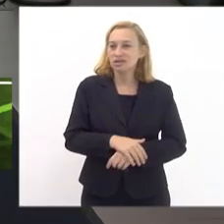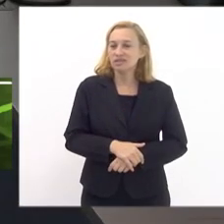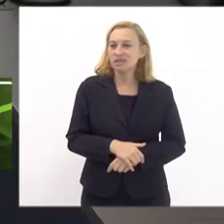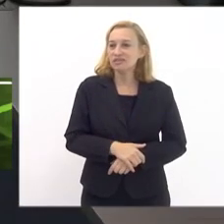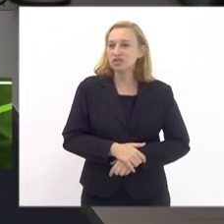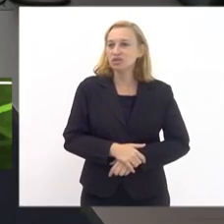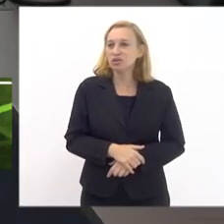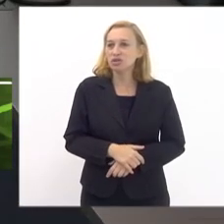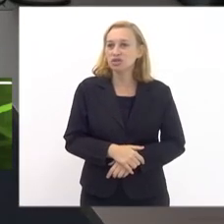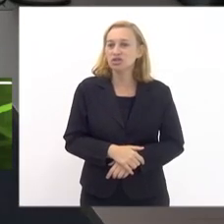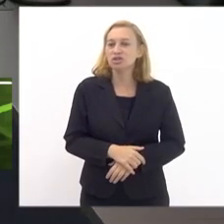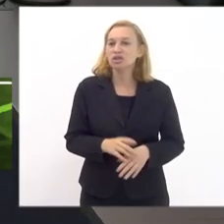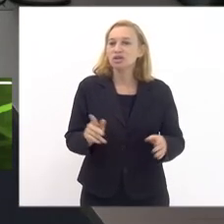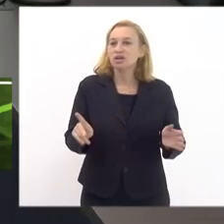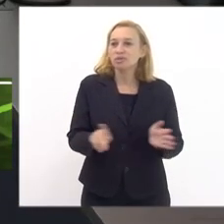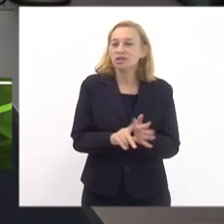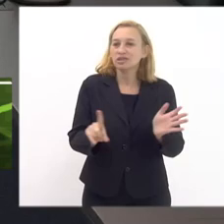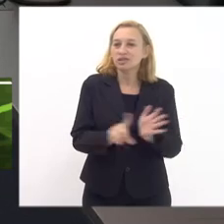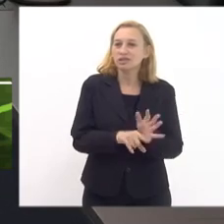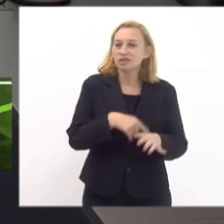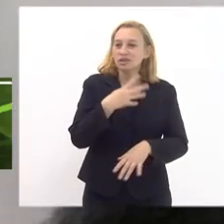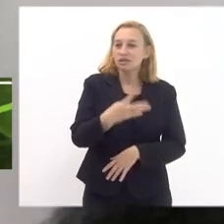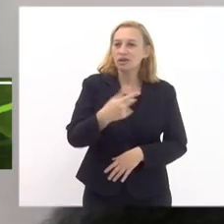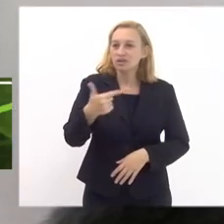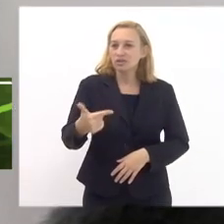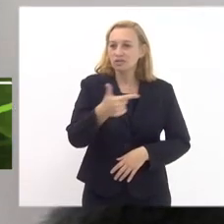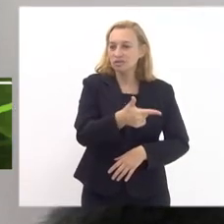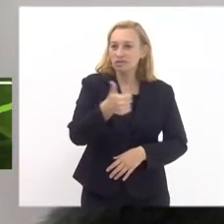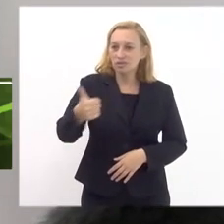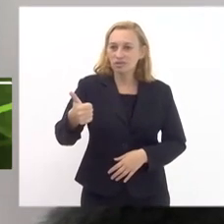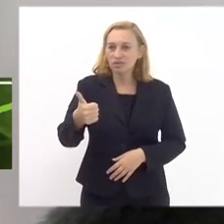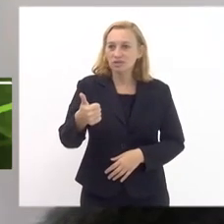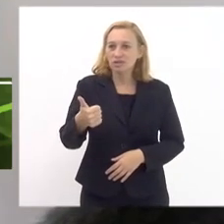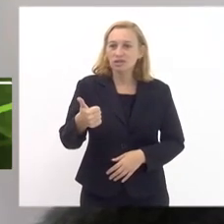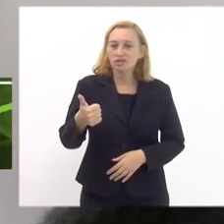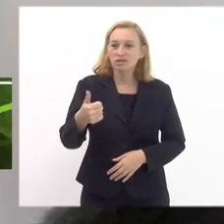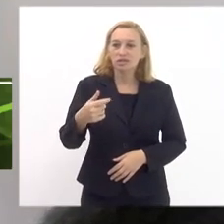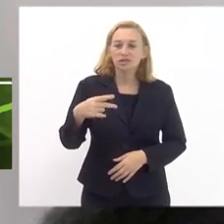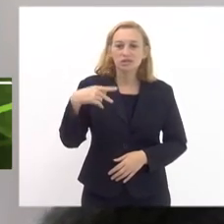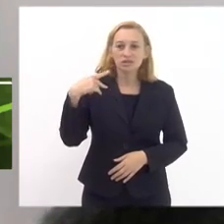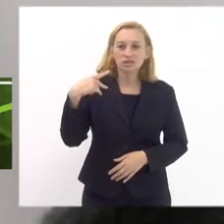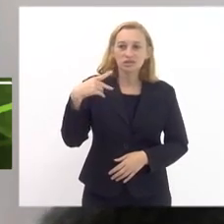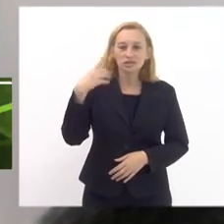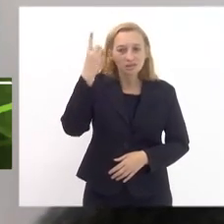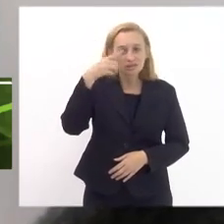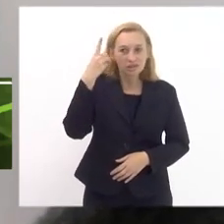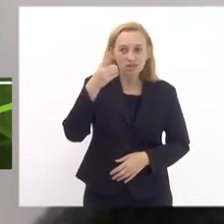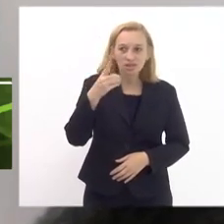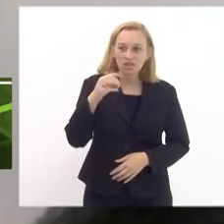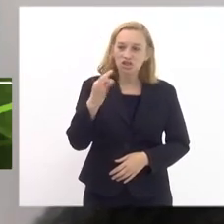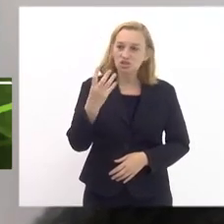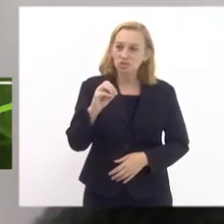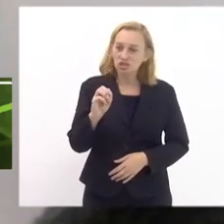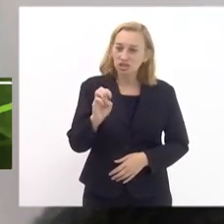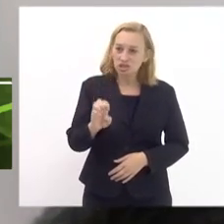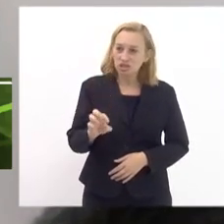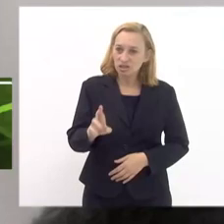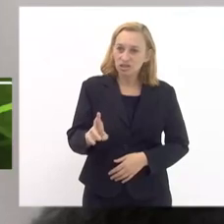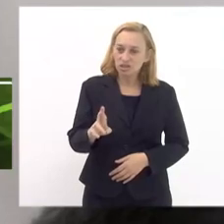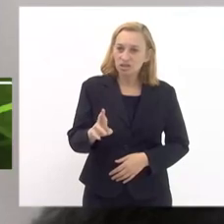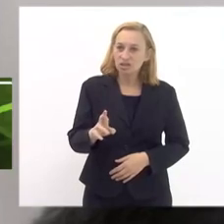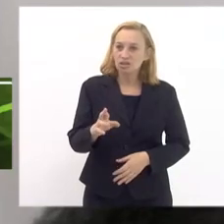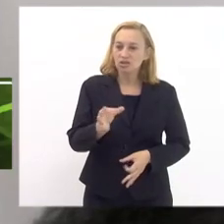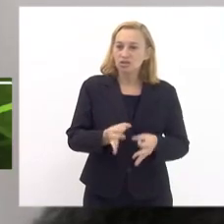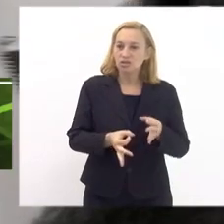quórum. Projeto de lei 4288/2021, autoria do deputado Gustavo Schmidt, parecer pela juridicidade.